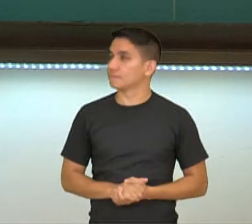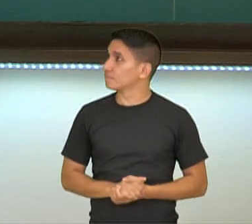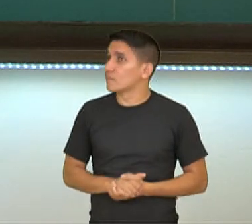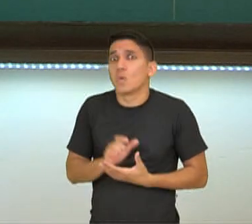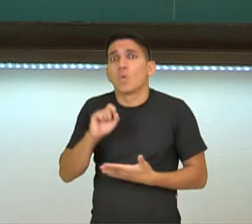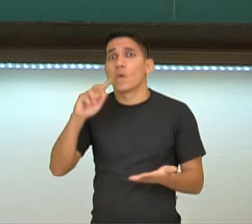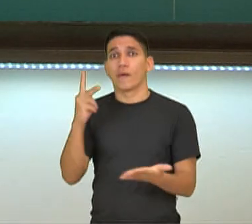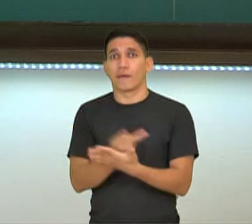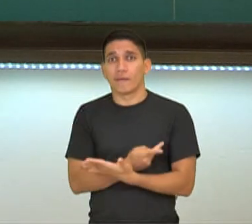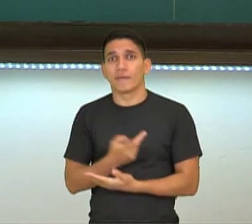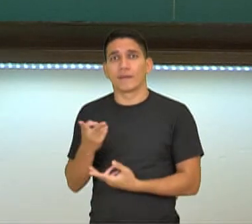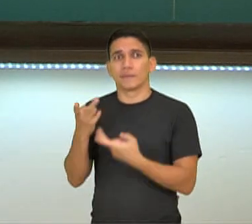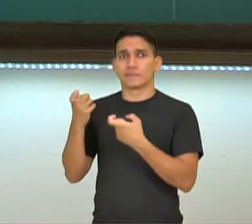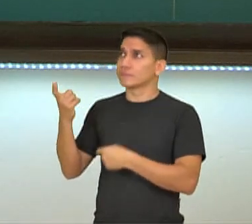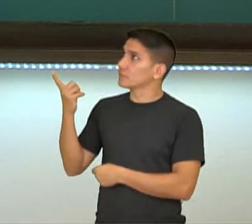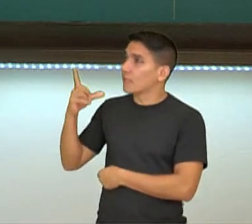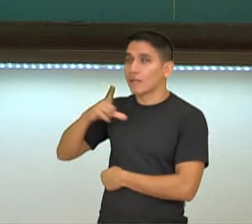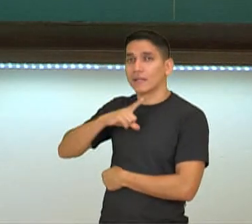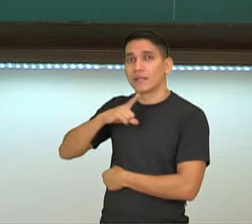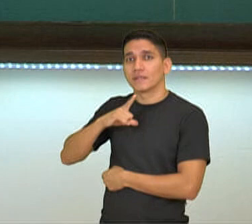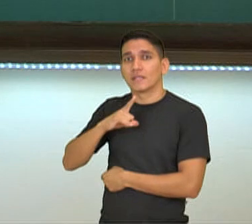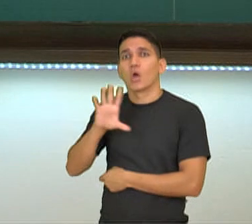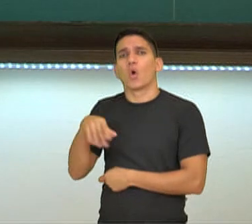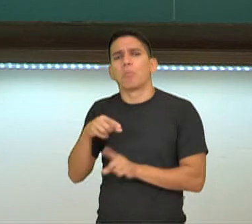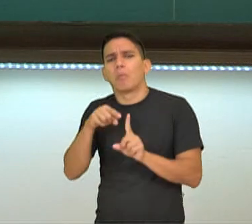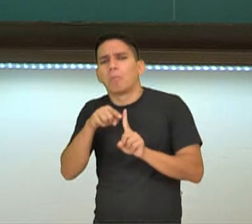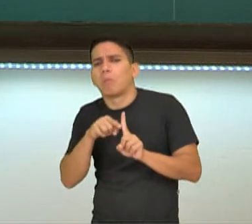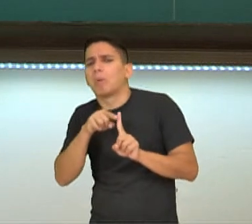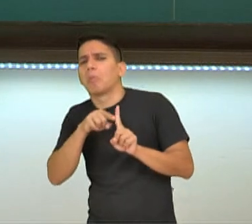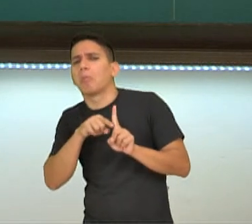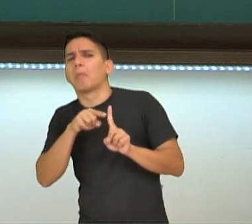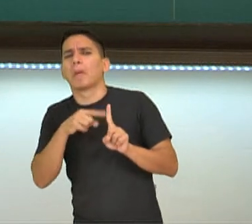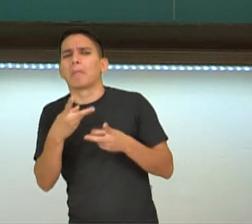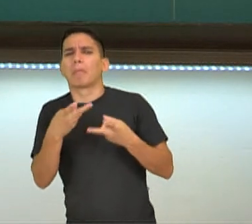o que acontecia? Dava para medir a força de interação